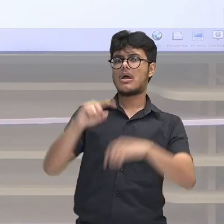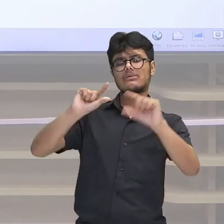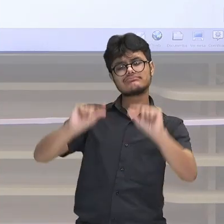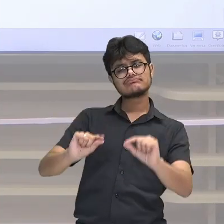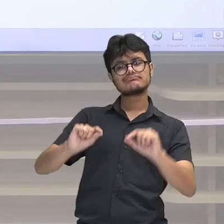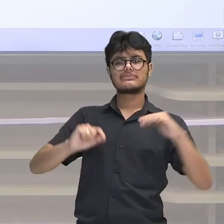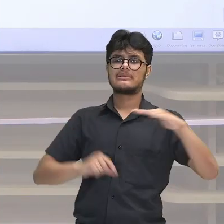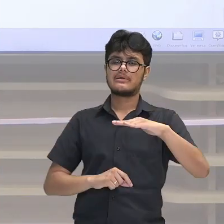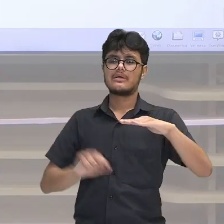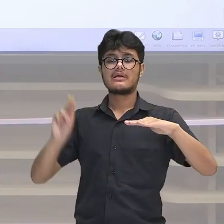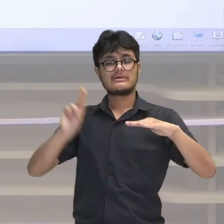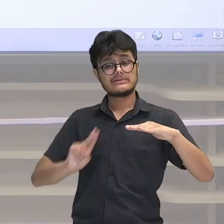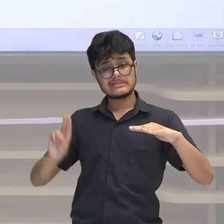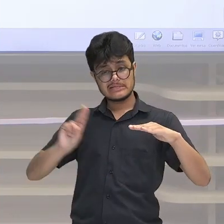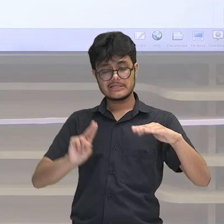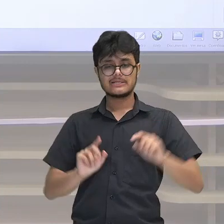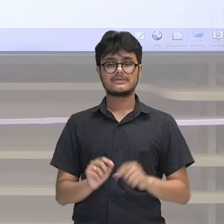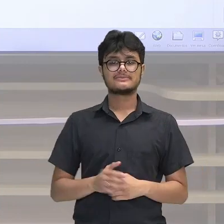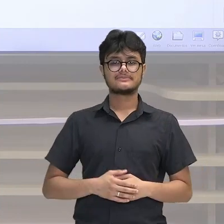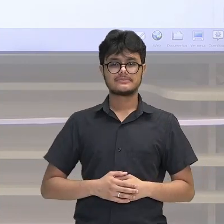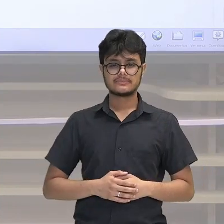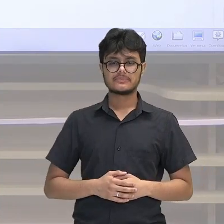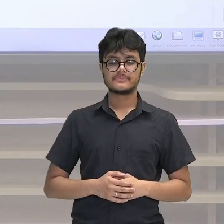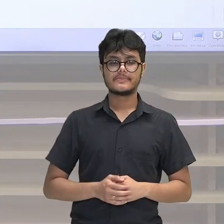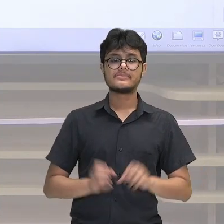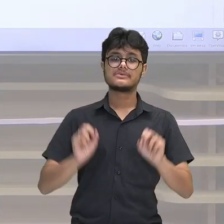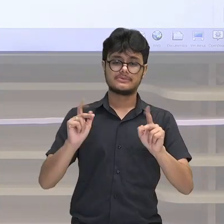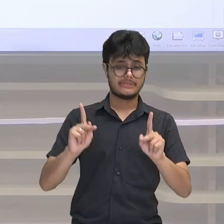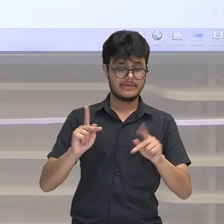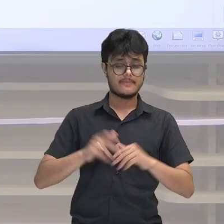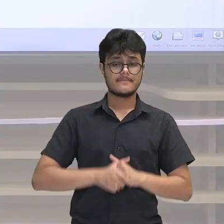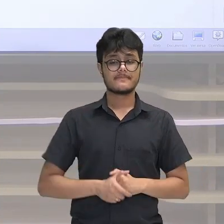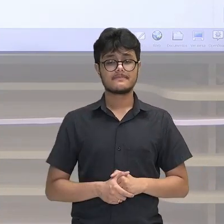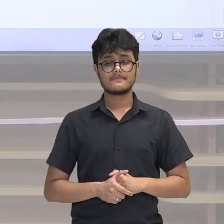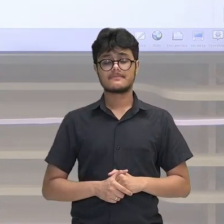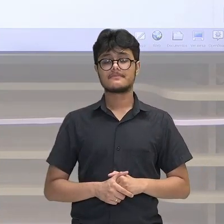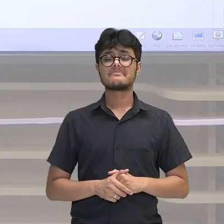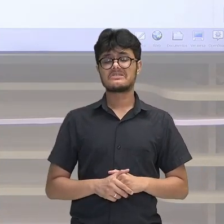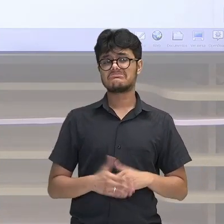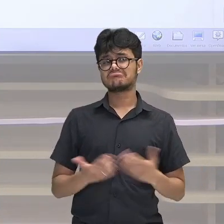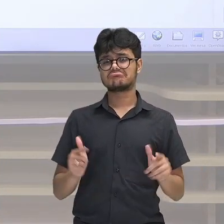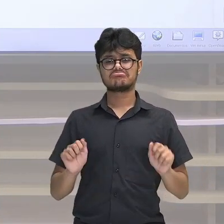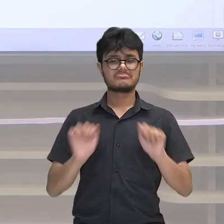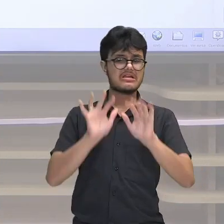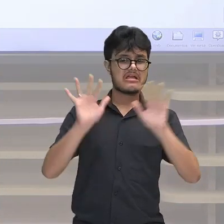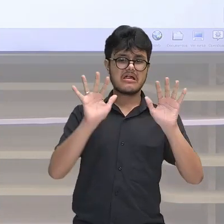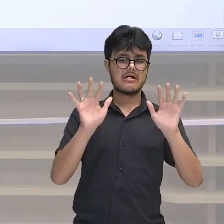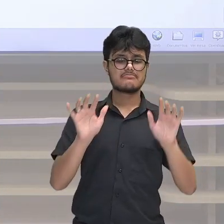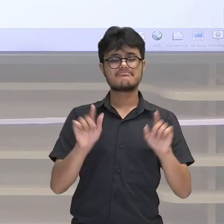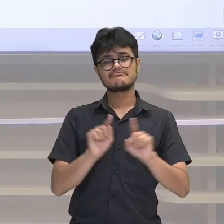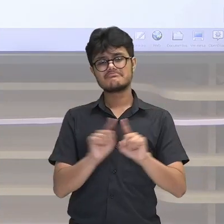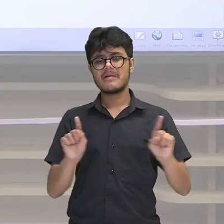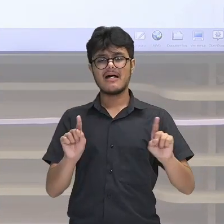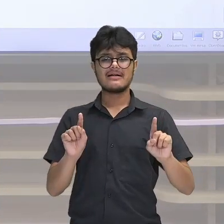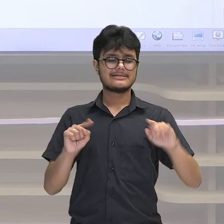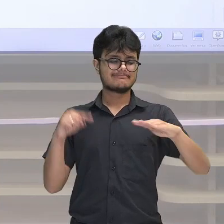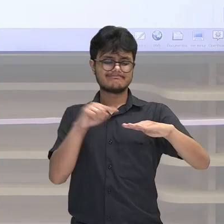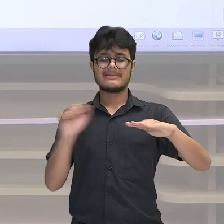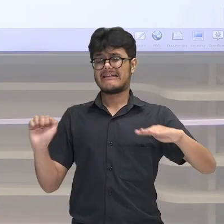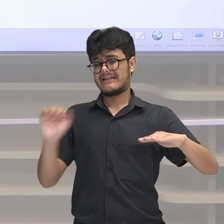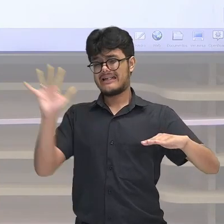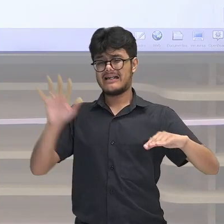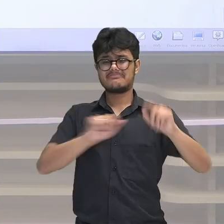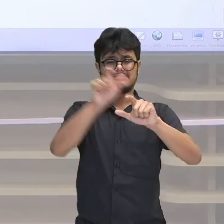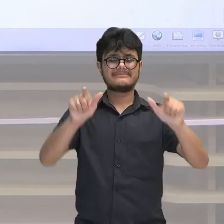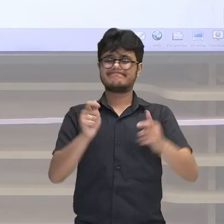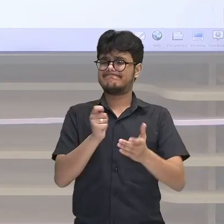utilizando combustível, por não estarem poluindo o ar, certo? Mas, em compensação, não é todo mundo que pode comprar esse